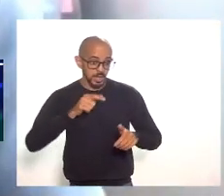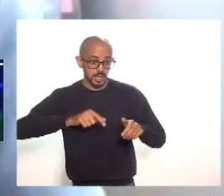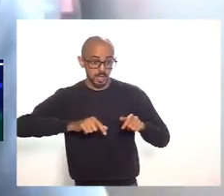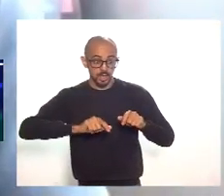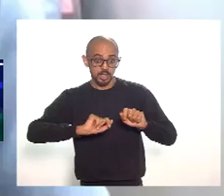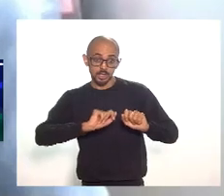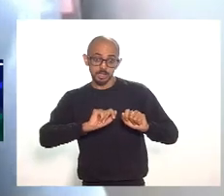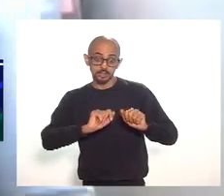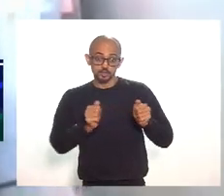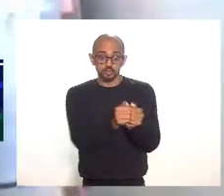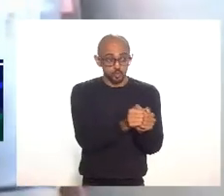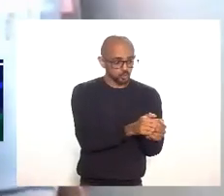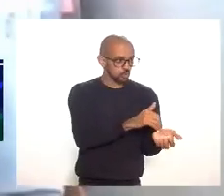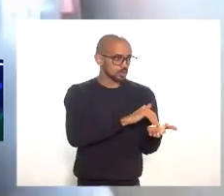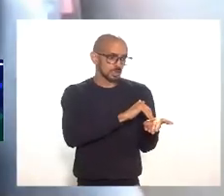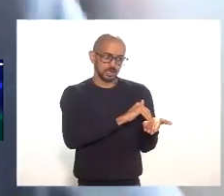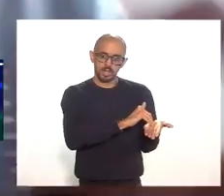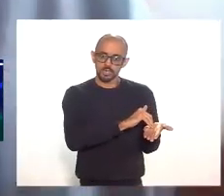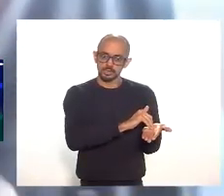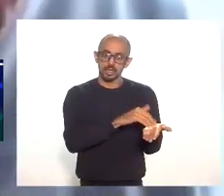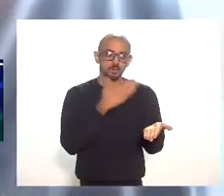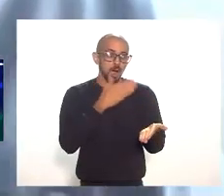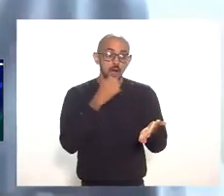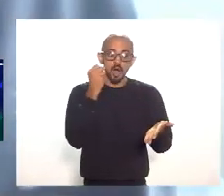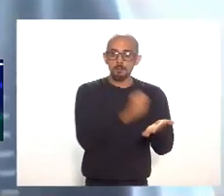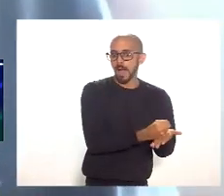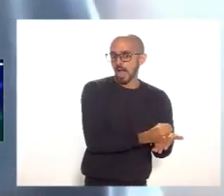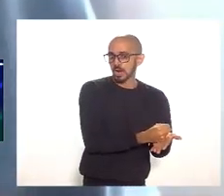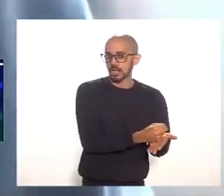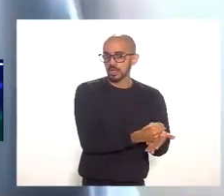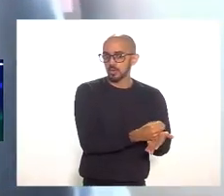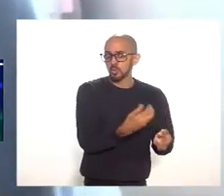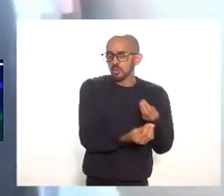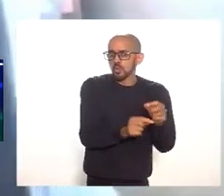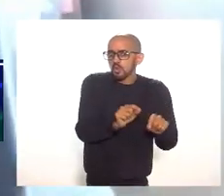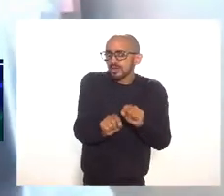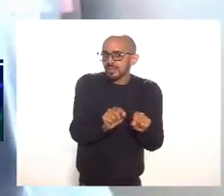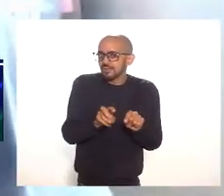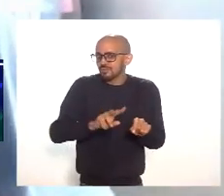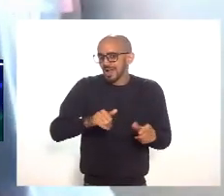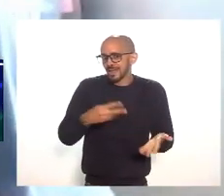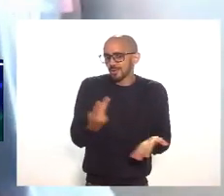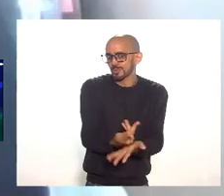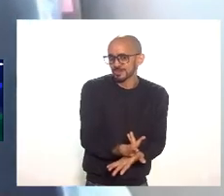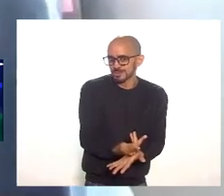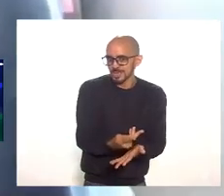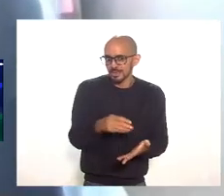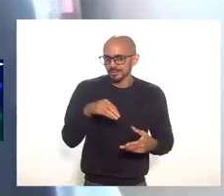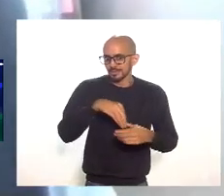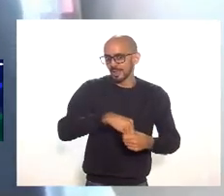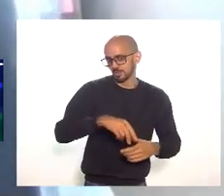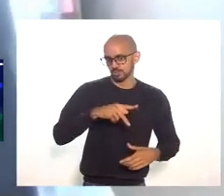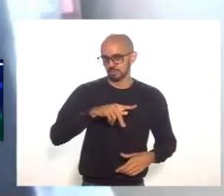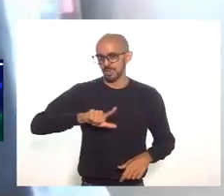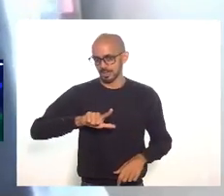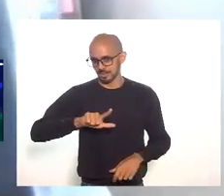impacto na educação, na saúde de determinado projeto. O